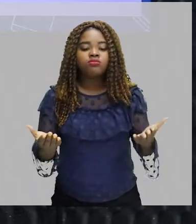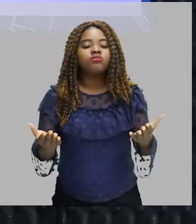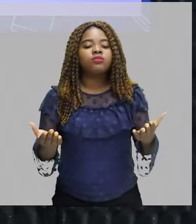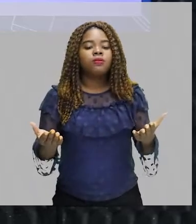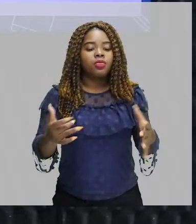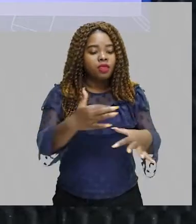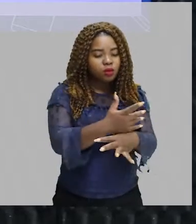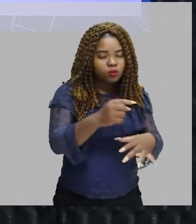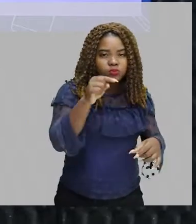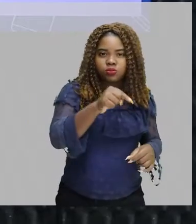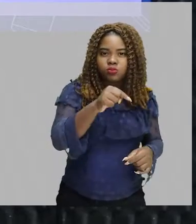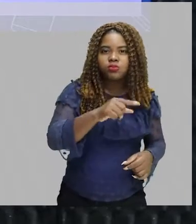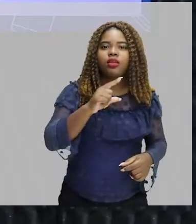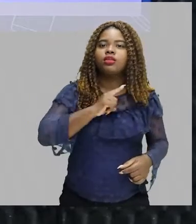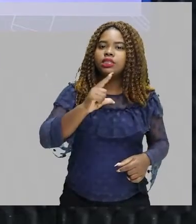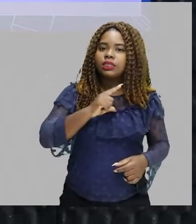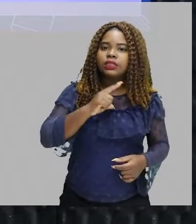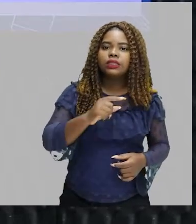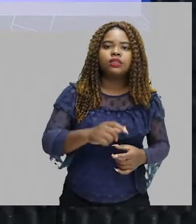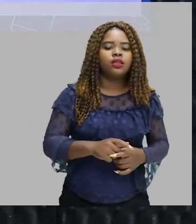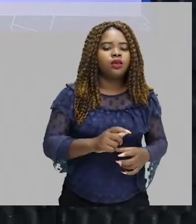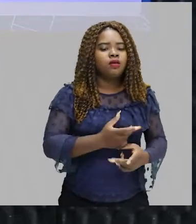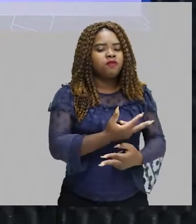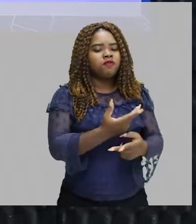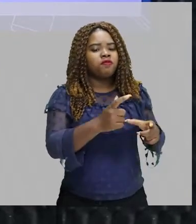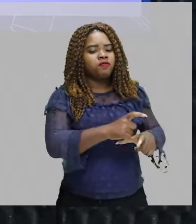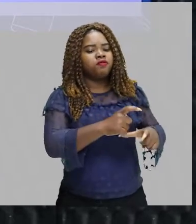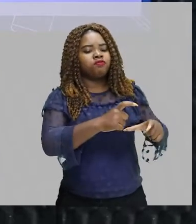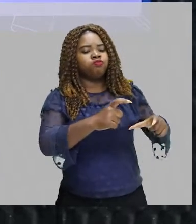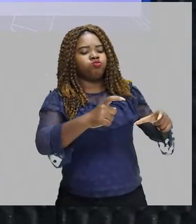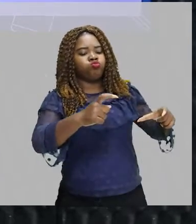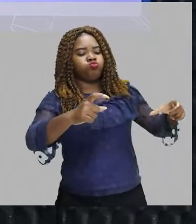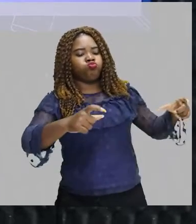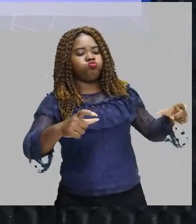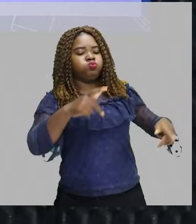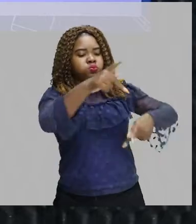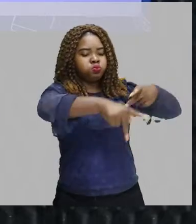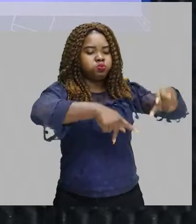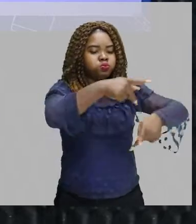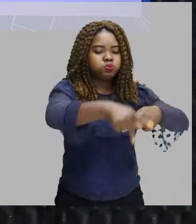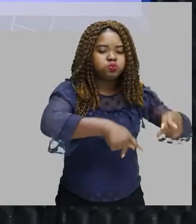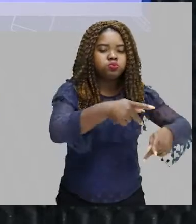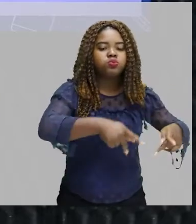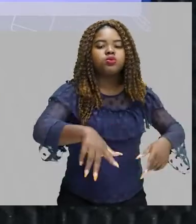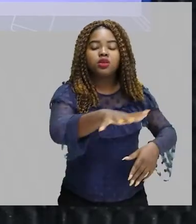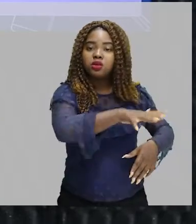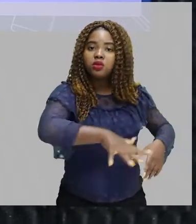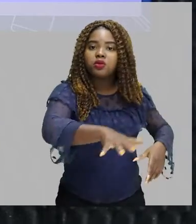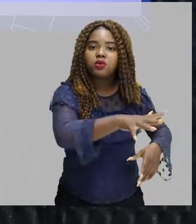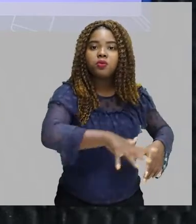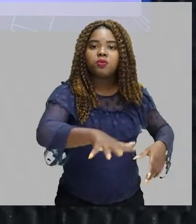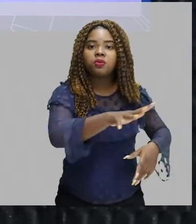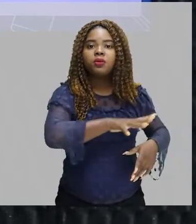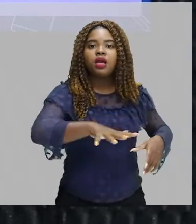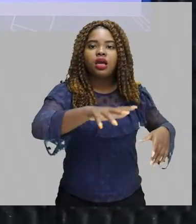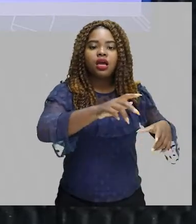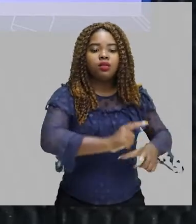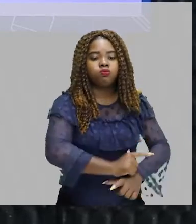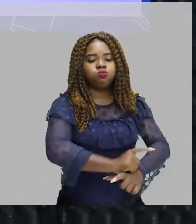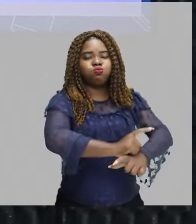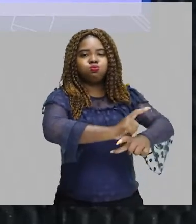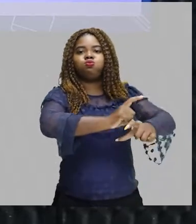espaço urbano tu tem uma maior concentração populacional e um espaço mais delimitado, ou seja,